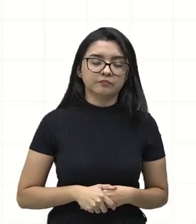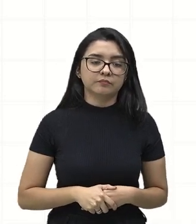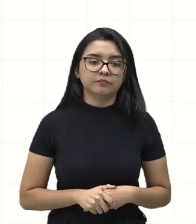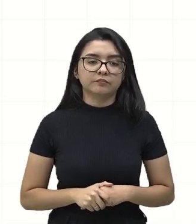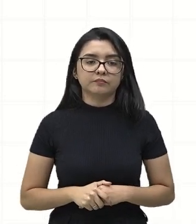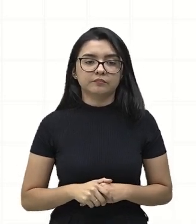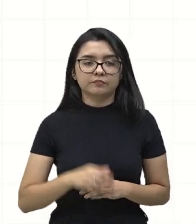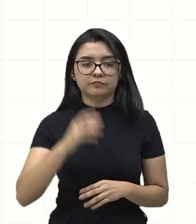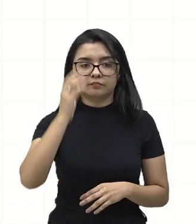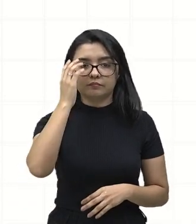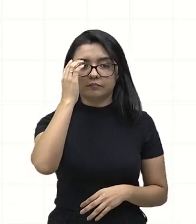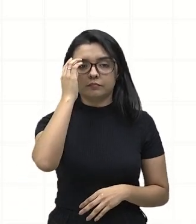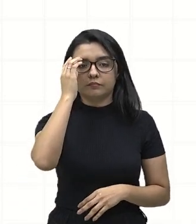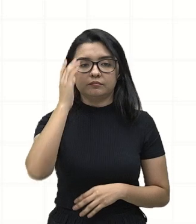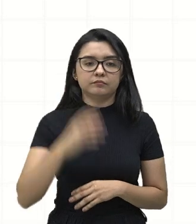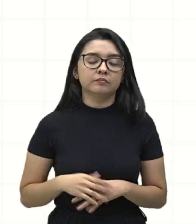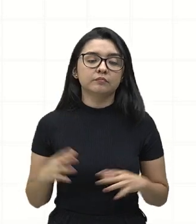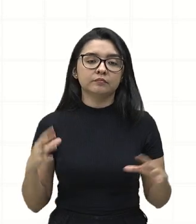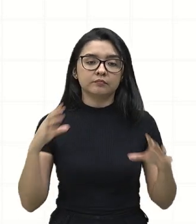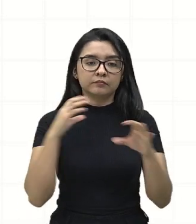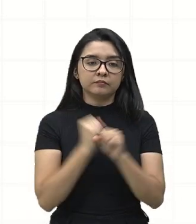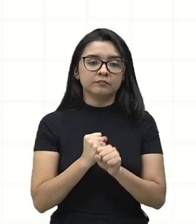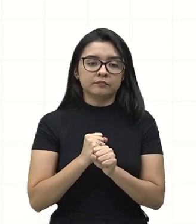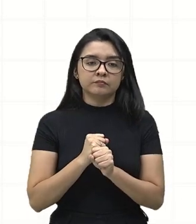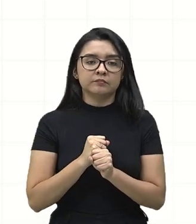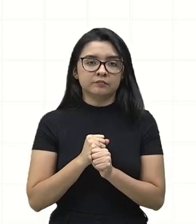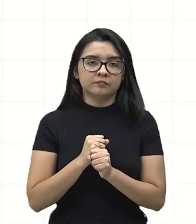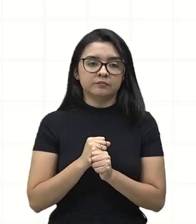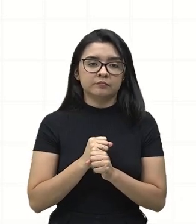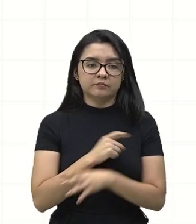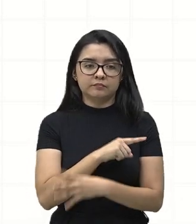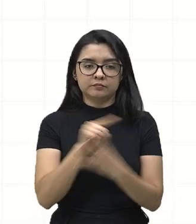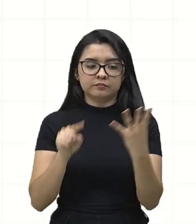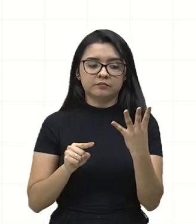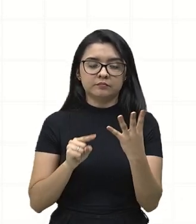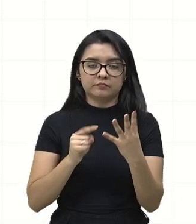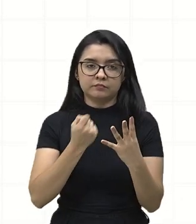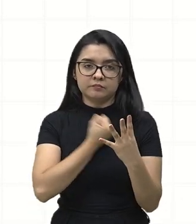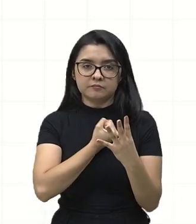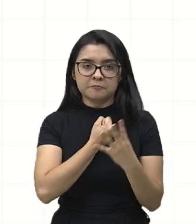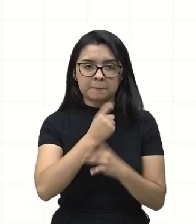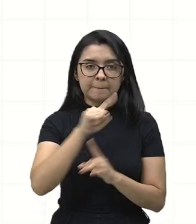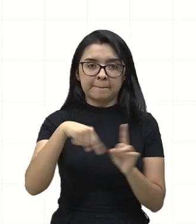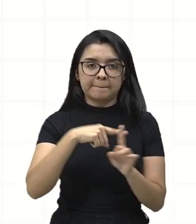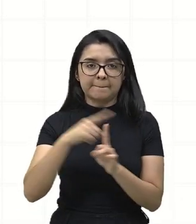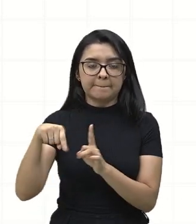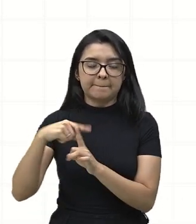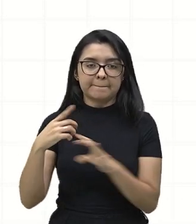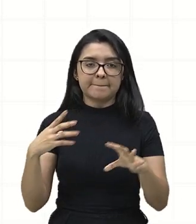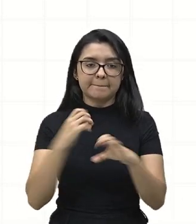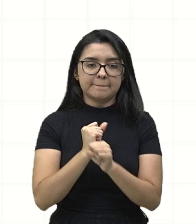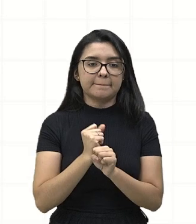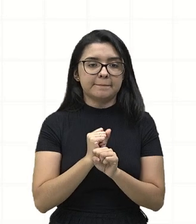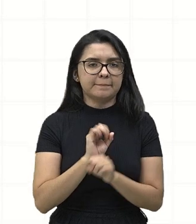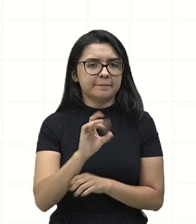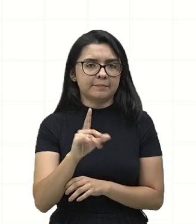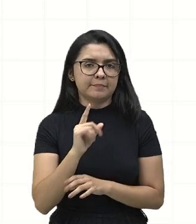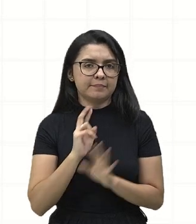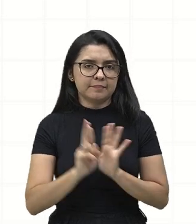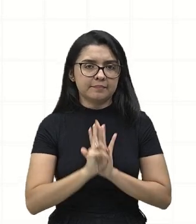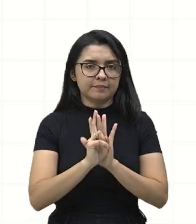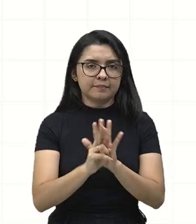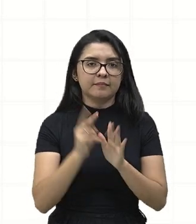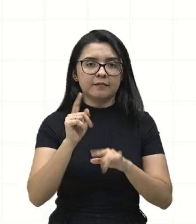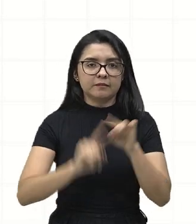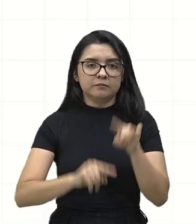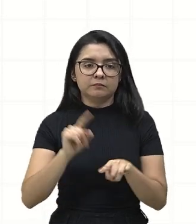Então, vejam, a nossa soma dos 4 valores, exceto o que está representado pela estrela,